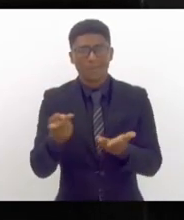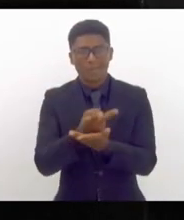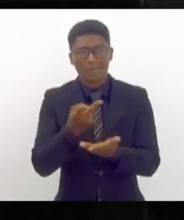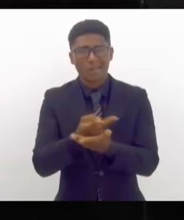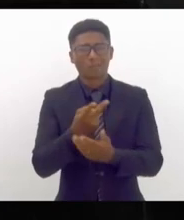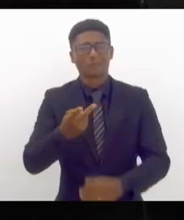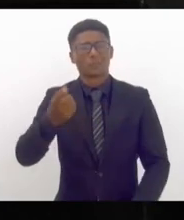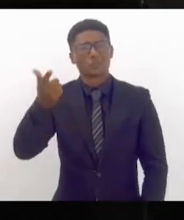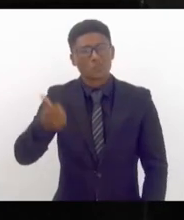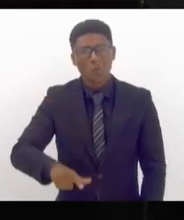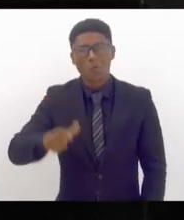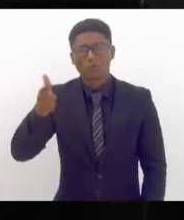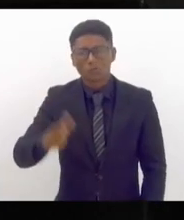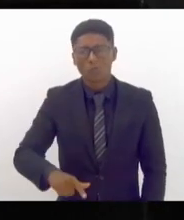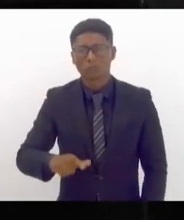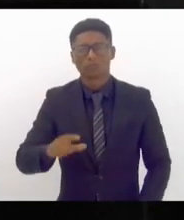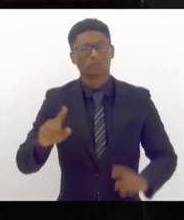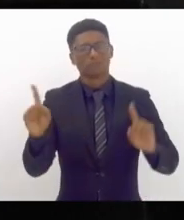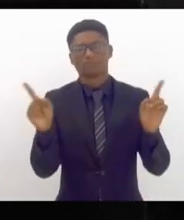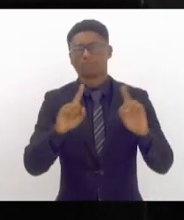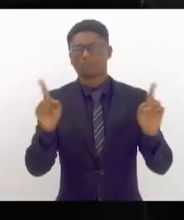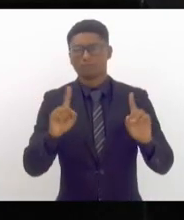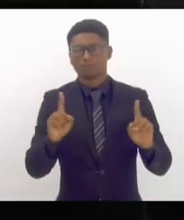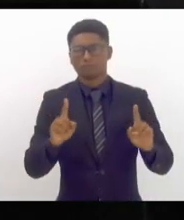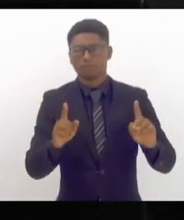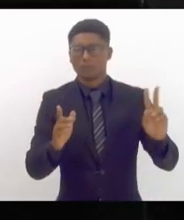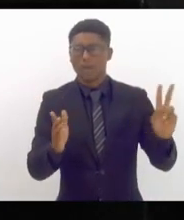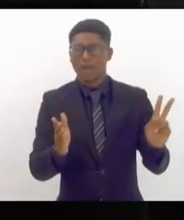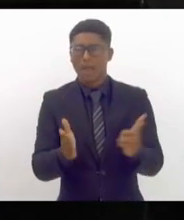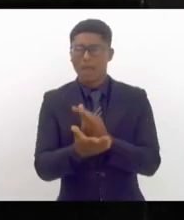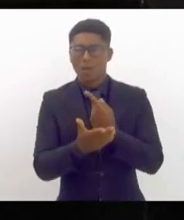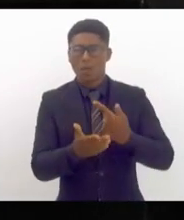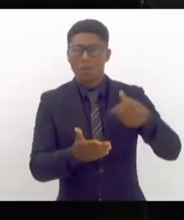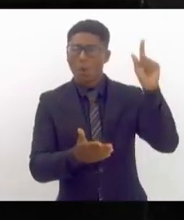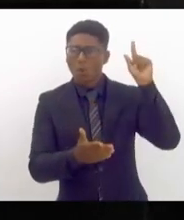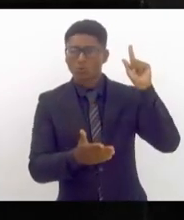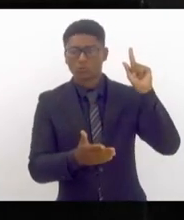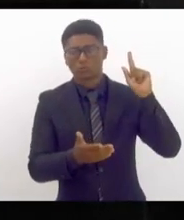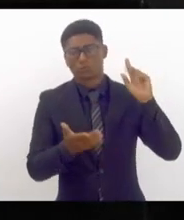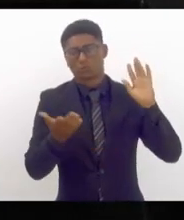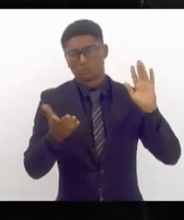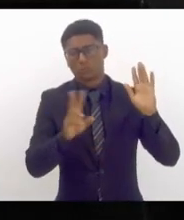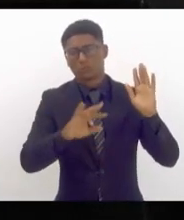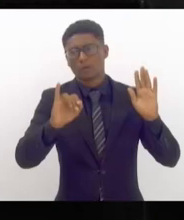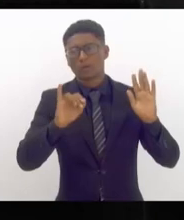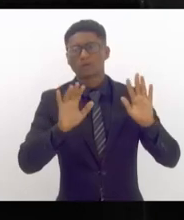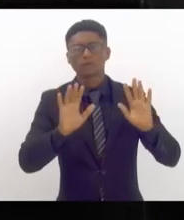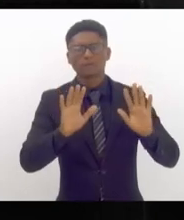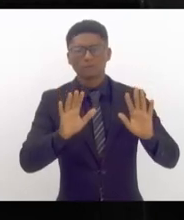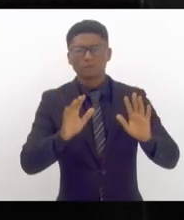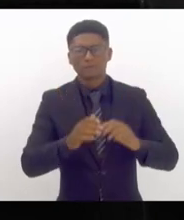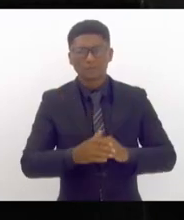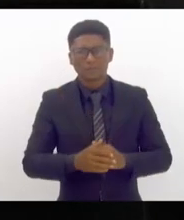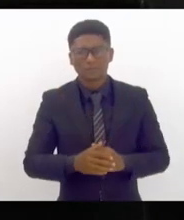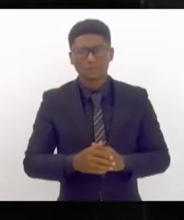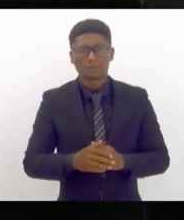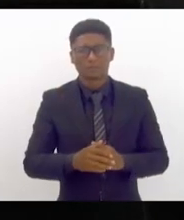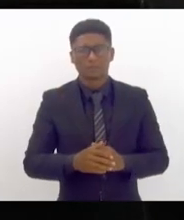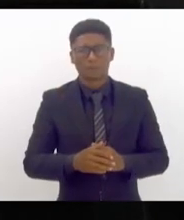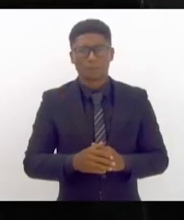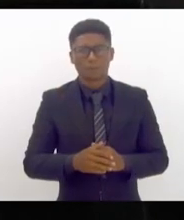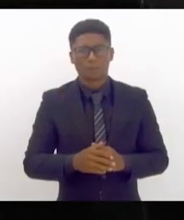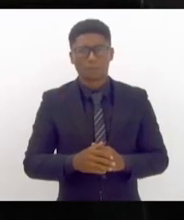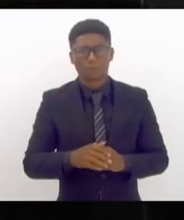erros. Nós precisamos cometer outros, e cometeremos com certeza, mas não dá para trazer